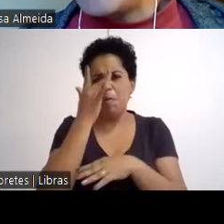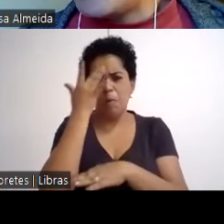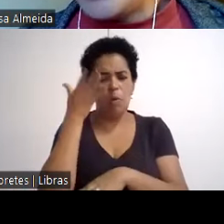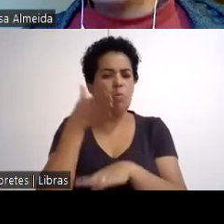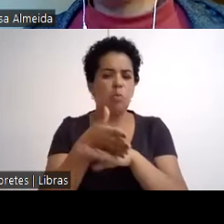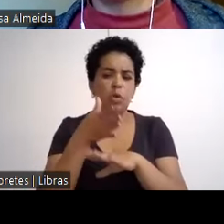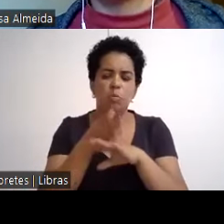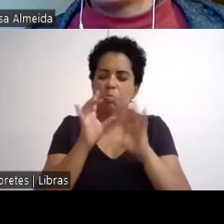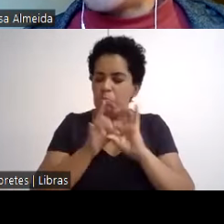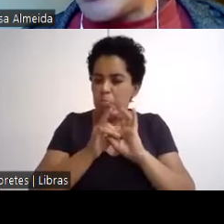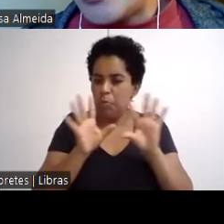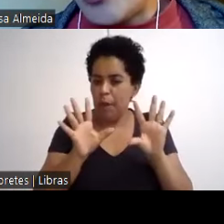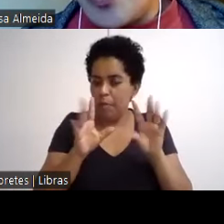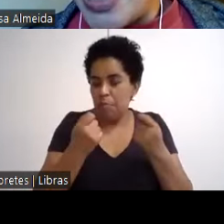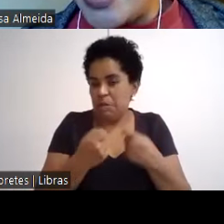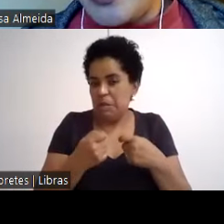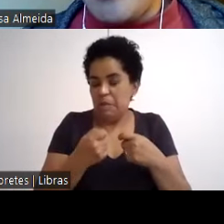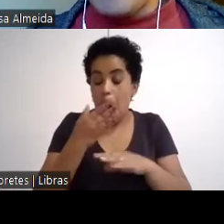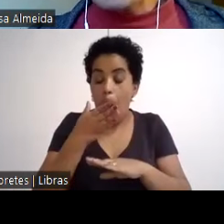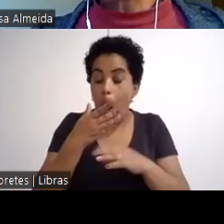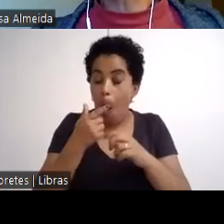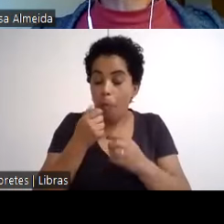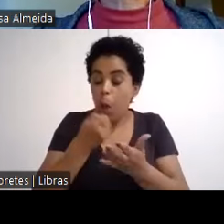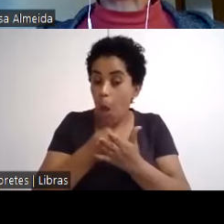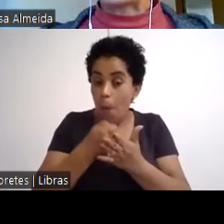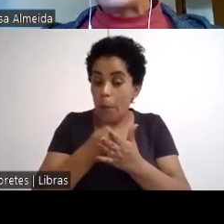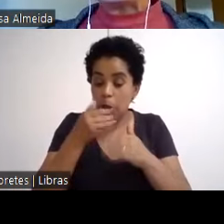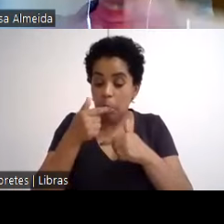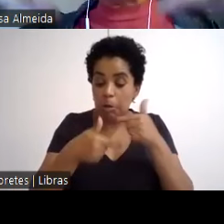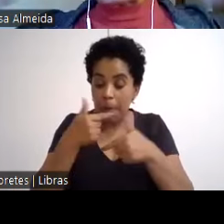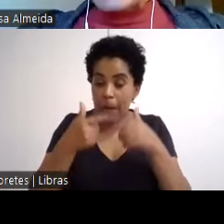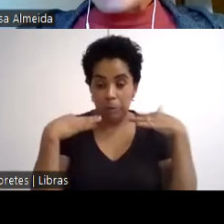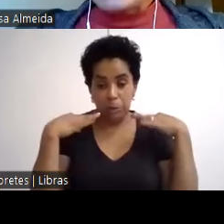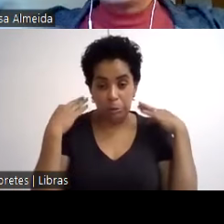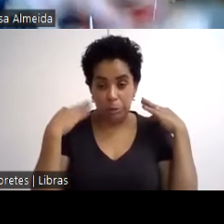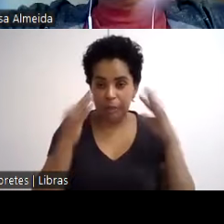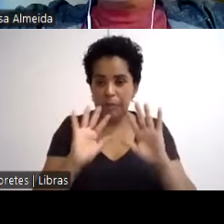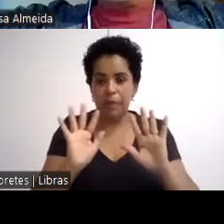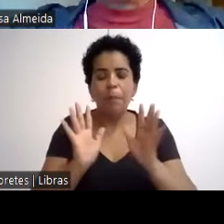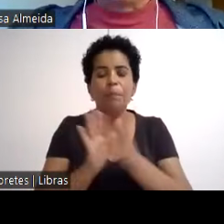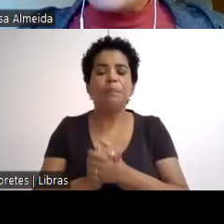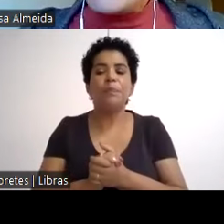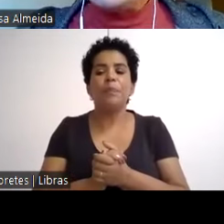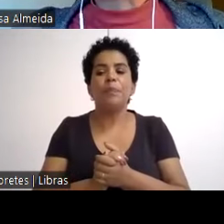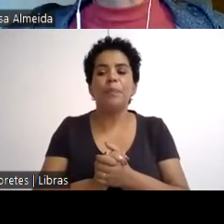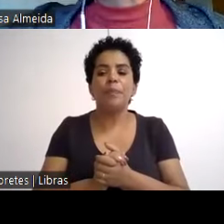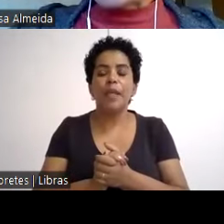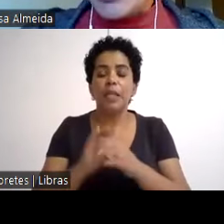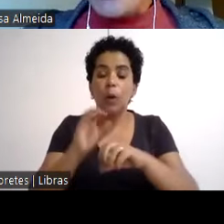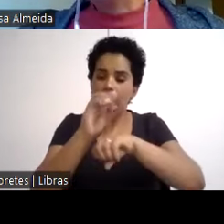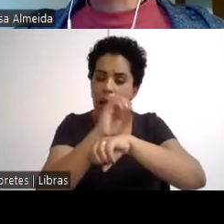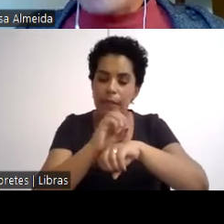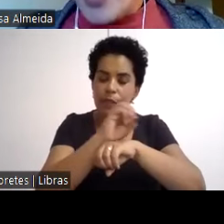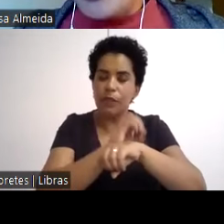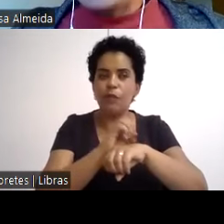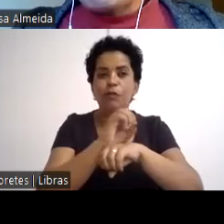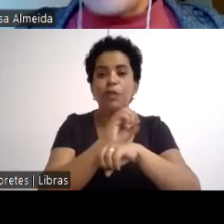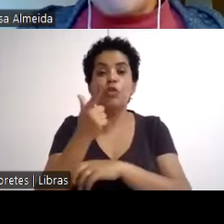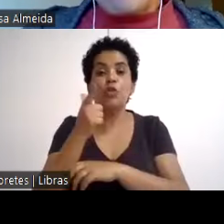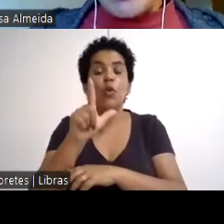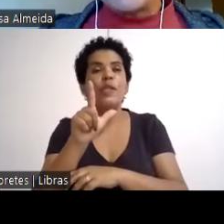ligado ao turismo, somente ligado à economia criativa. E aí, dessas oficinas é que saiu o